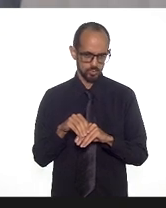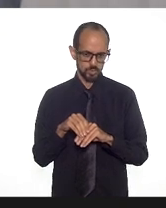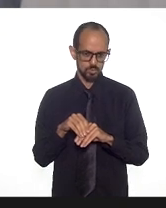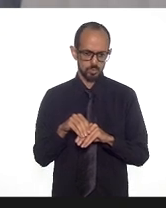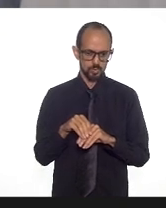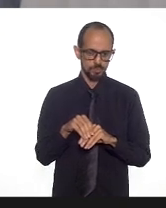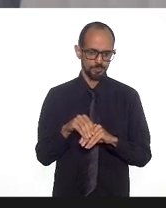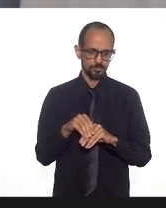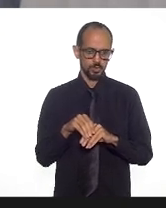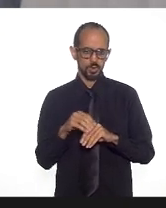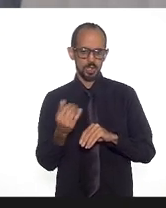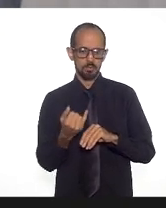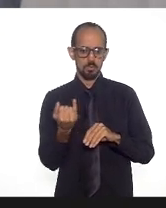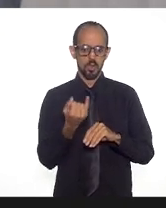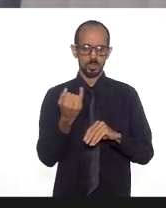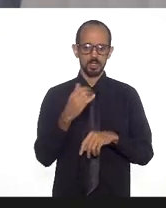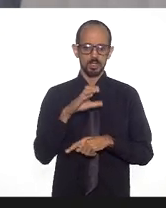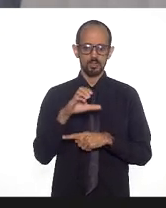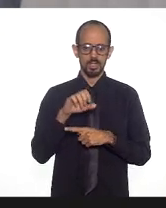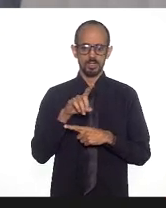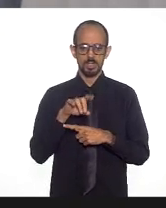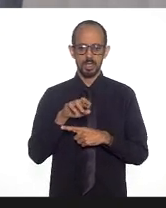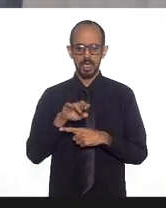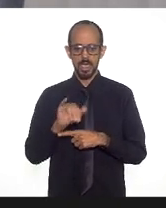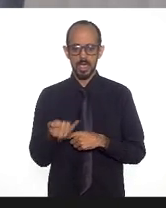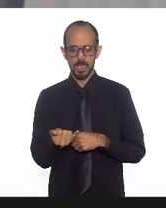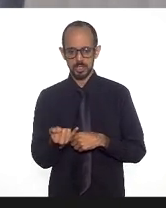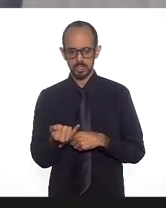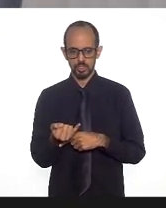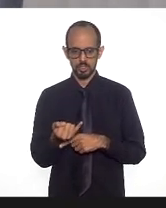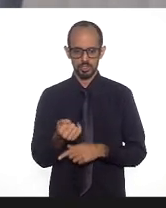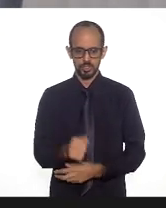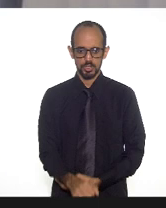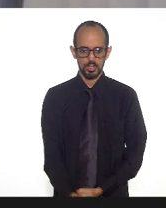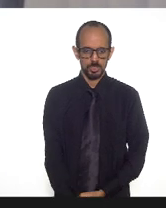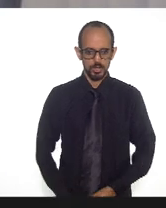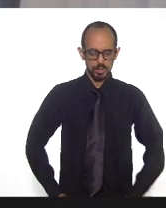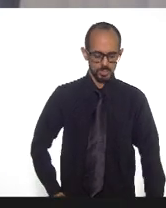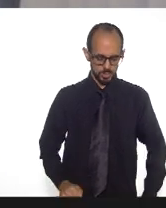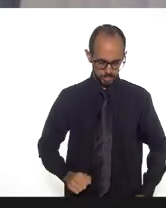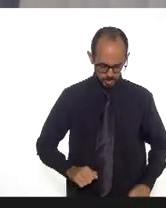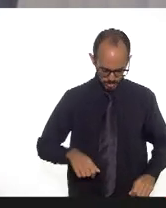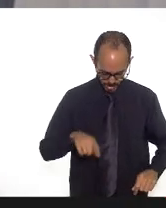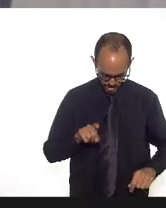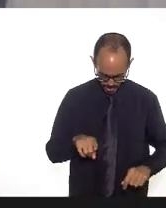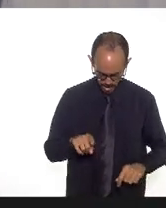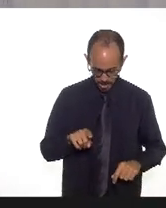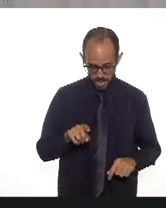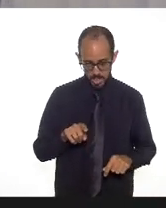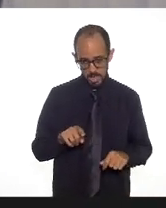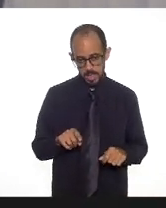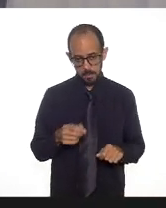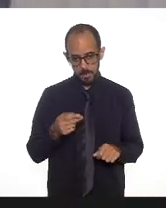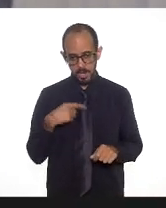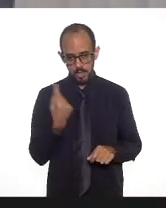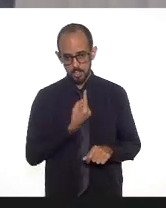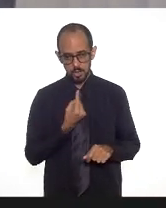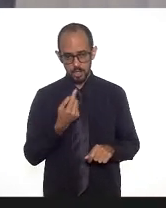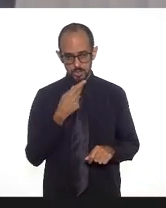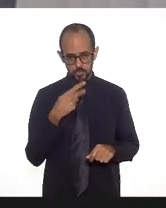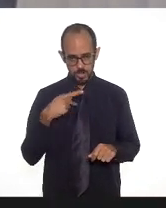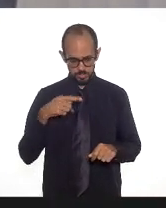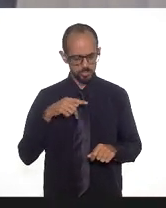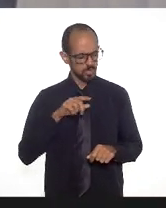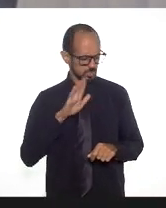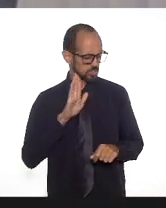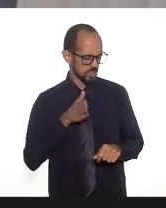Primeiro, a importância do CCIEG, não adianta, não vale a pena aqui ressaltar, porque todos os que estamos aqui dentro já sabemos a